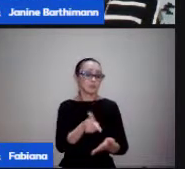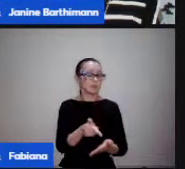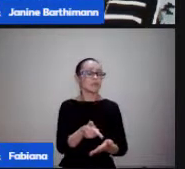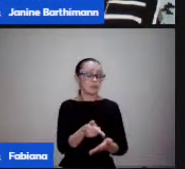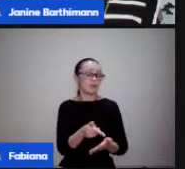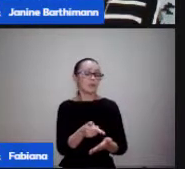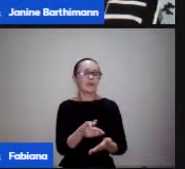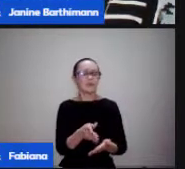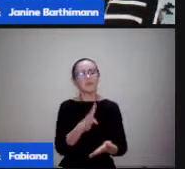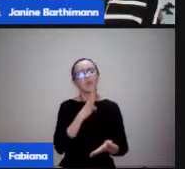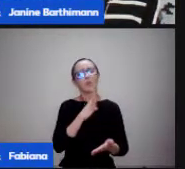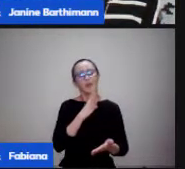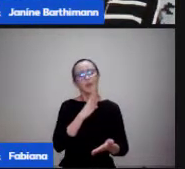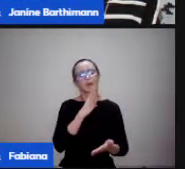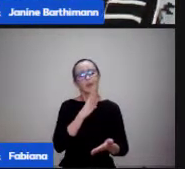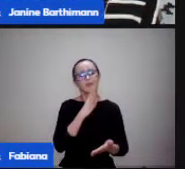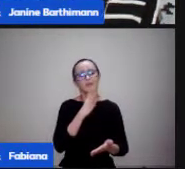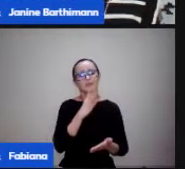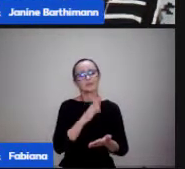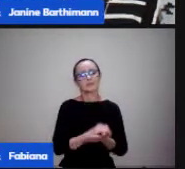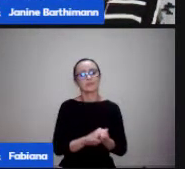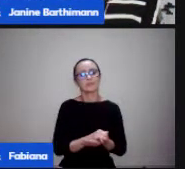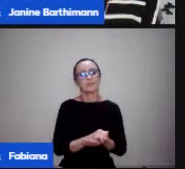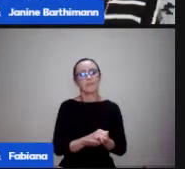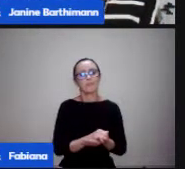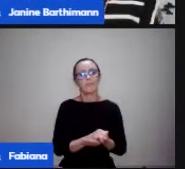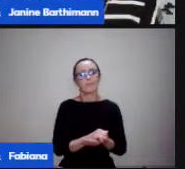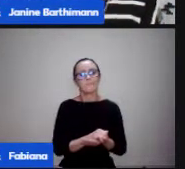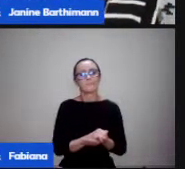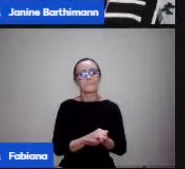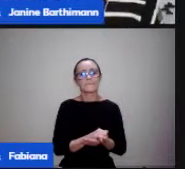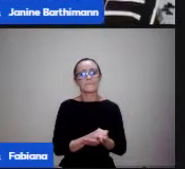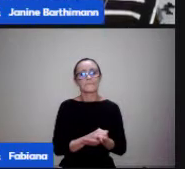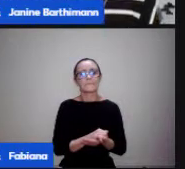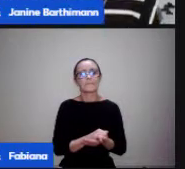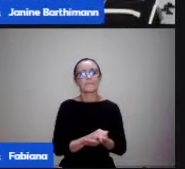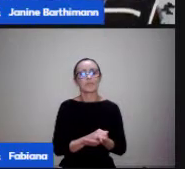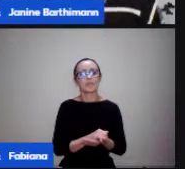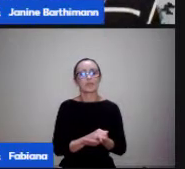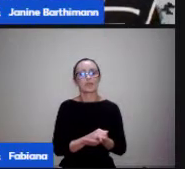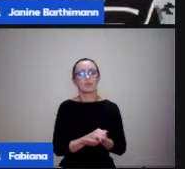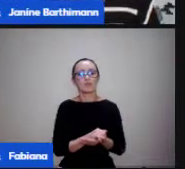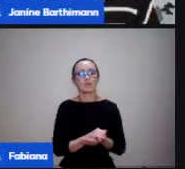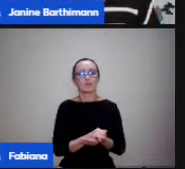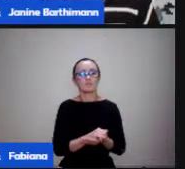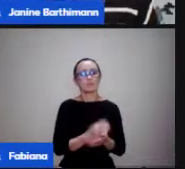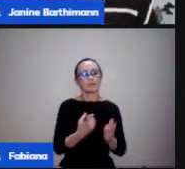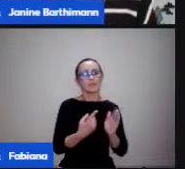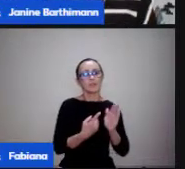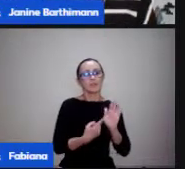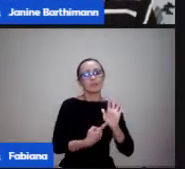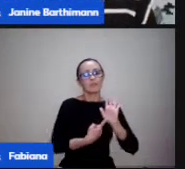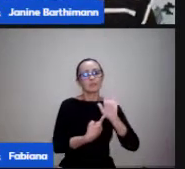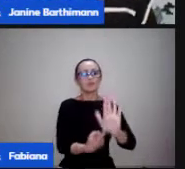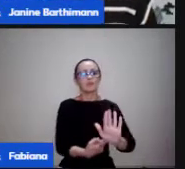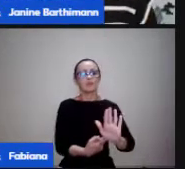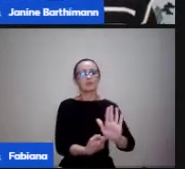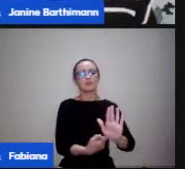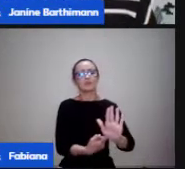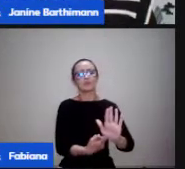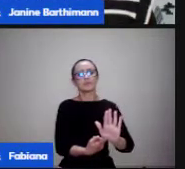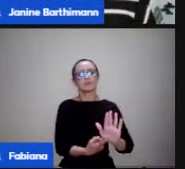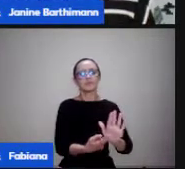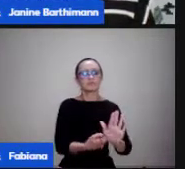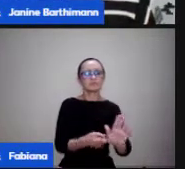né? E que mostra para nós, né? Essa perspectiva de muitos lugares